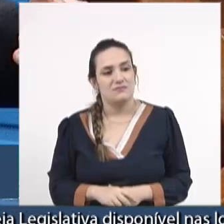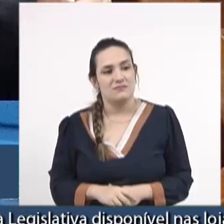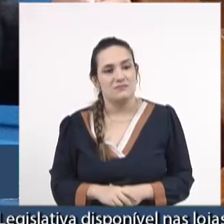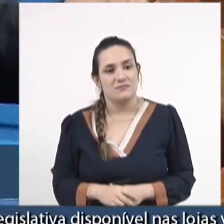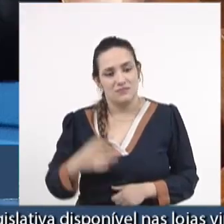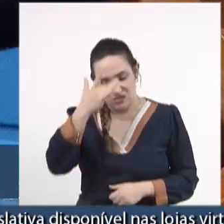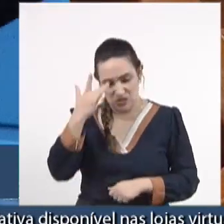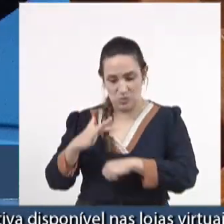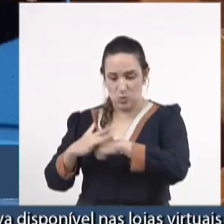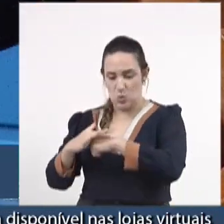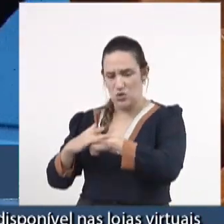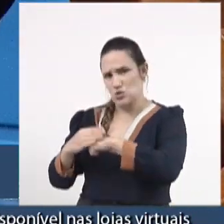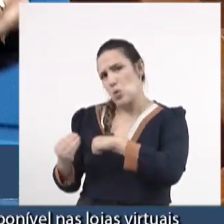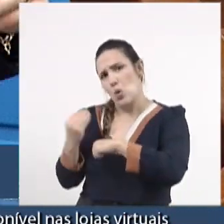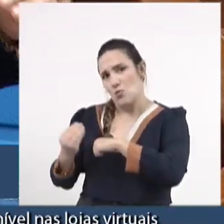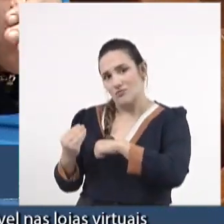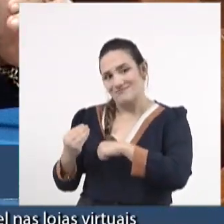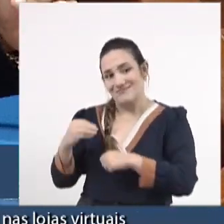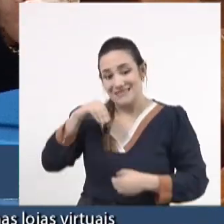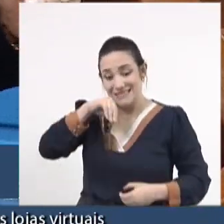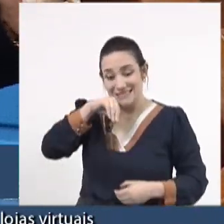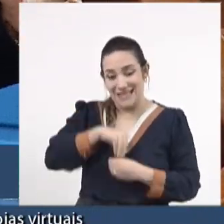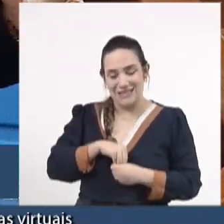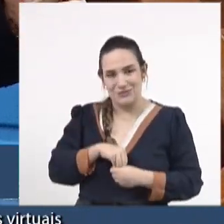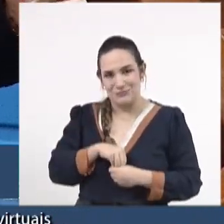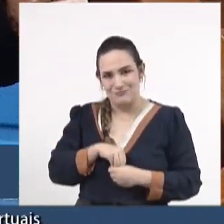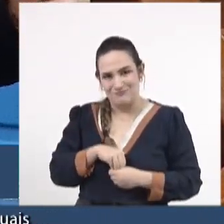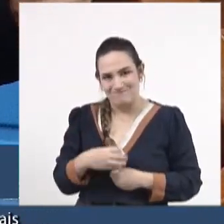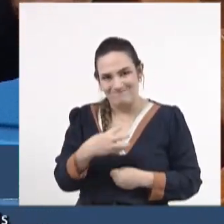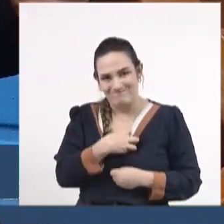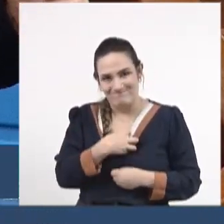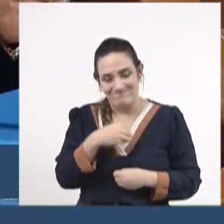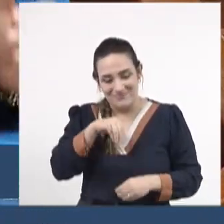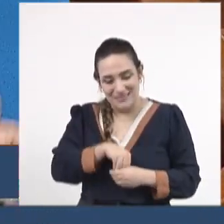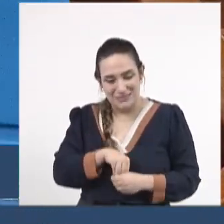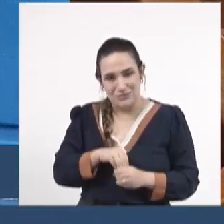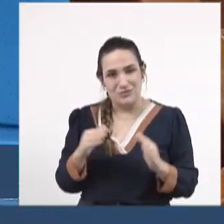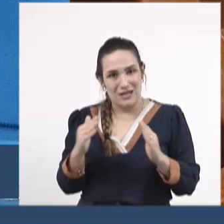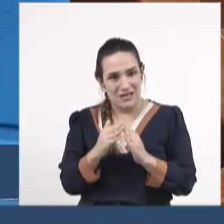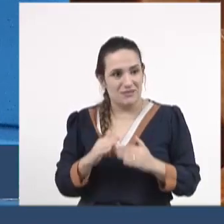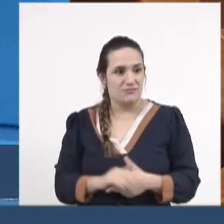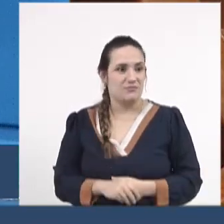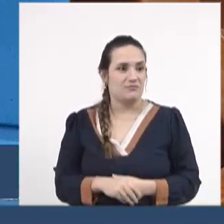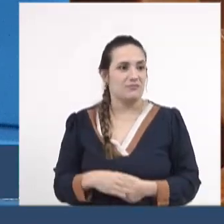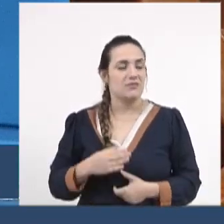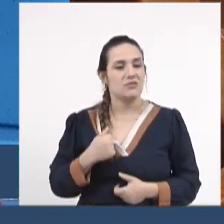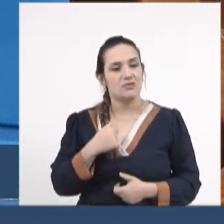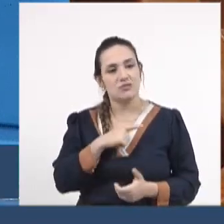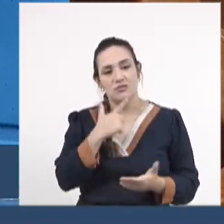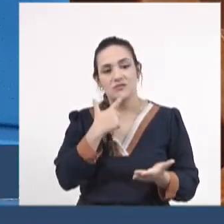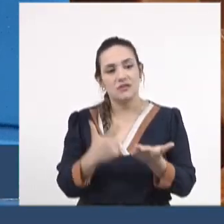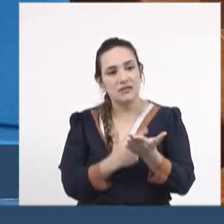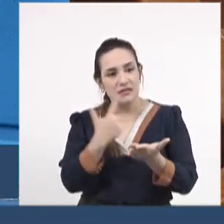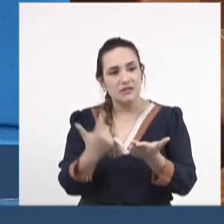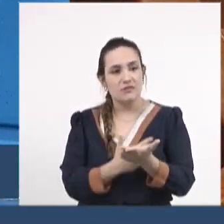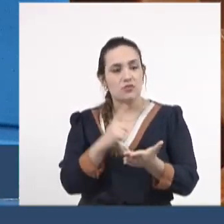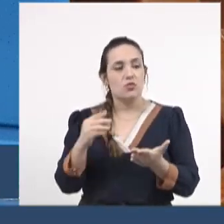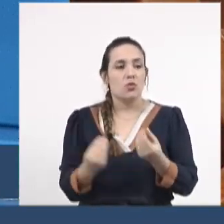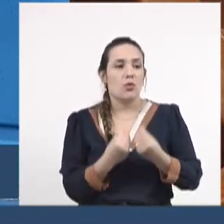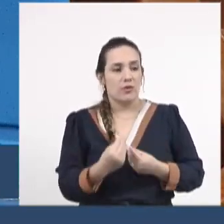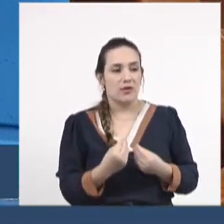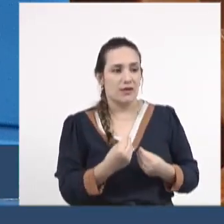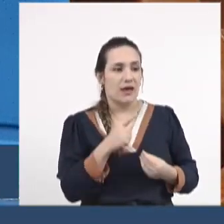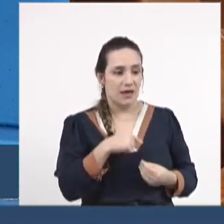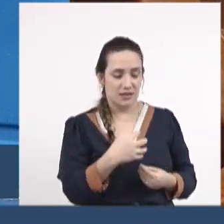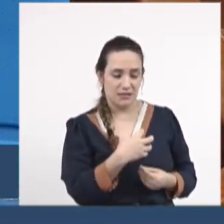pessoas doentes, elas são oriundas de dentro do lar. Então, no meu livro, lancei um livro recentemente, Construção Afetiva do